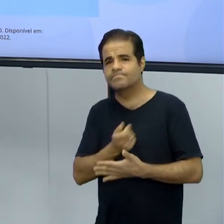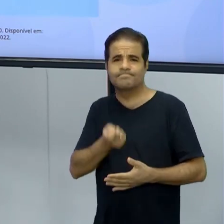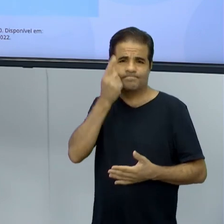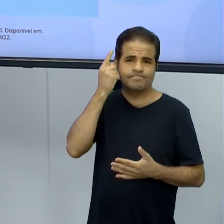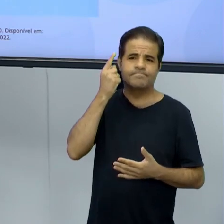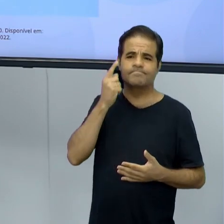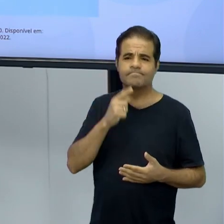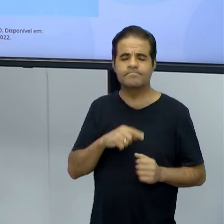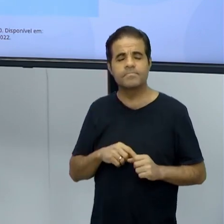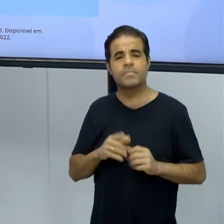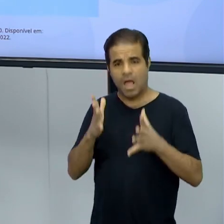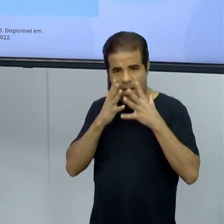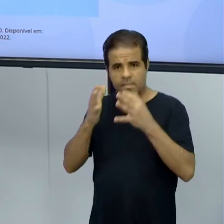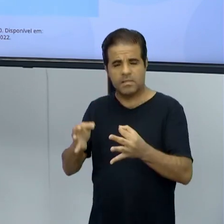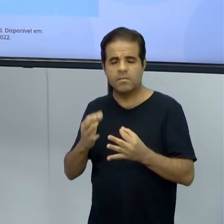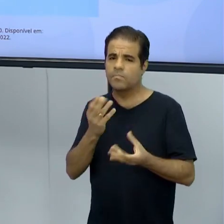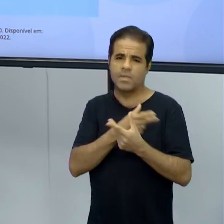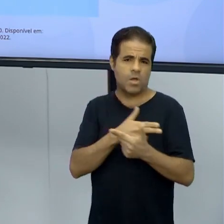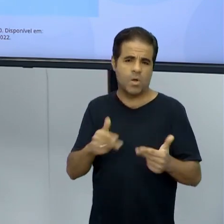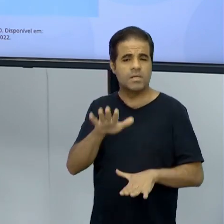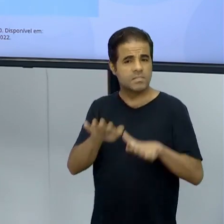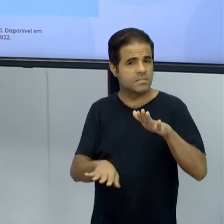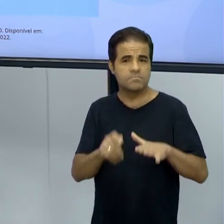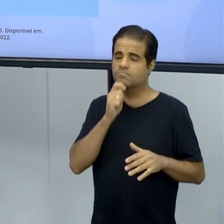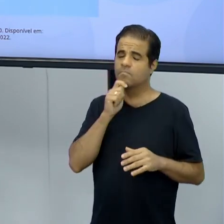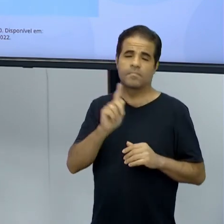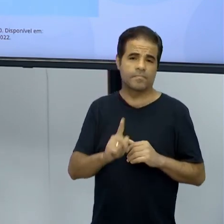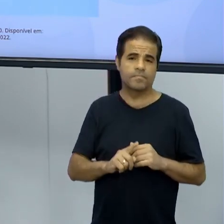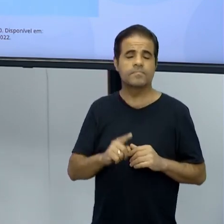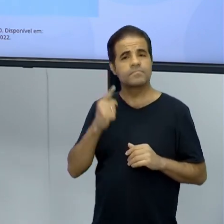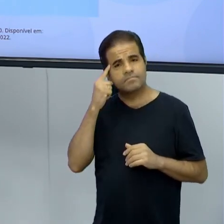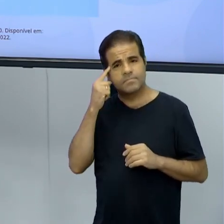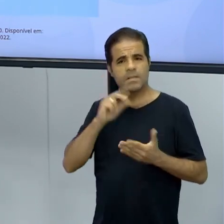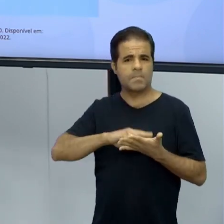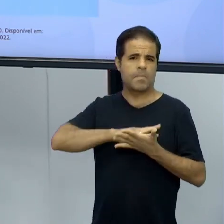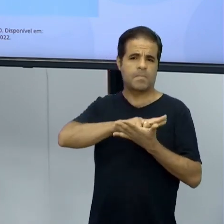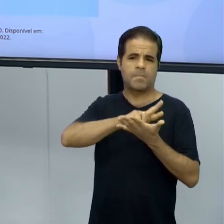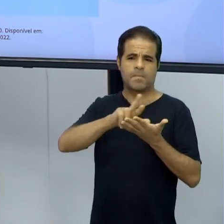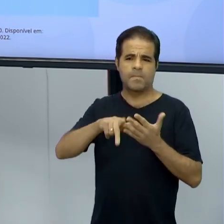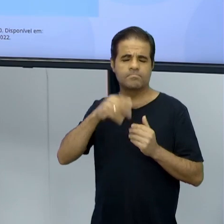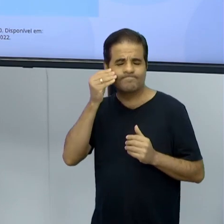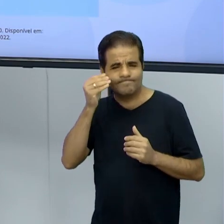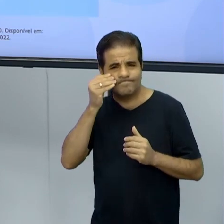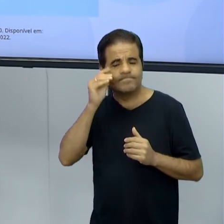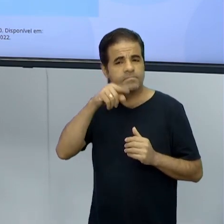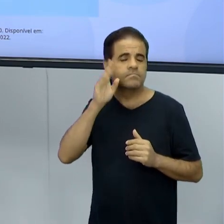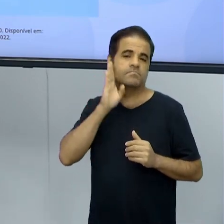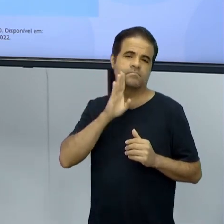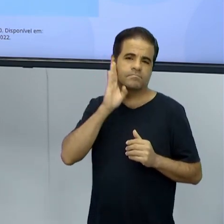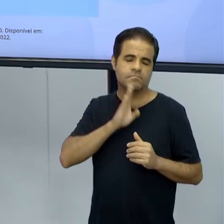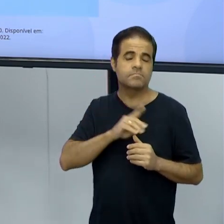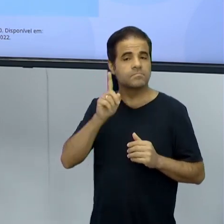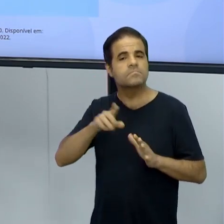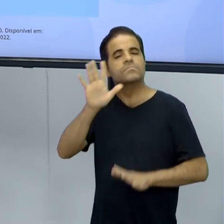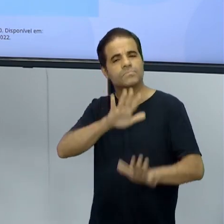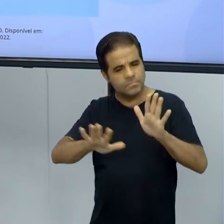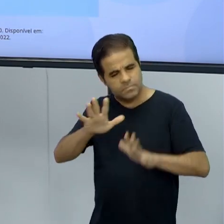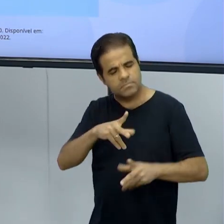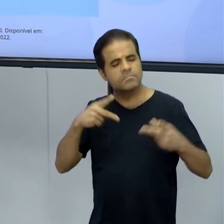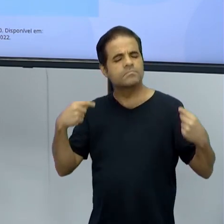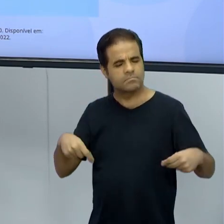quando estamos dando atenção para muitas coisas. Às vezes não. A gente ser multitarefa, né, multitask, é bem legal. Mas temos que tomar cuidado